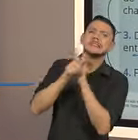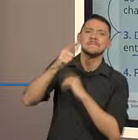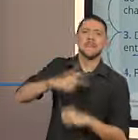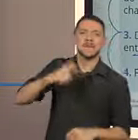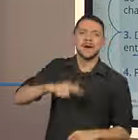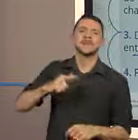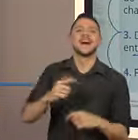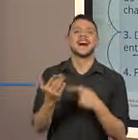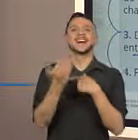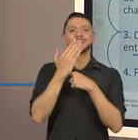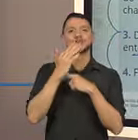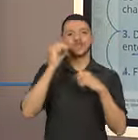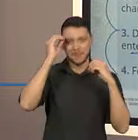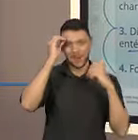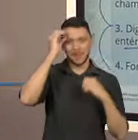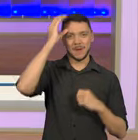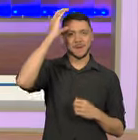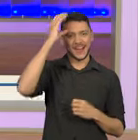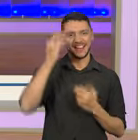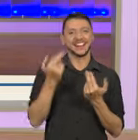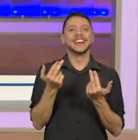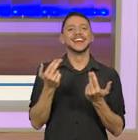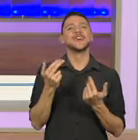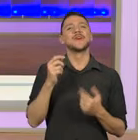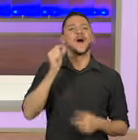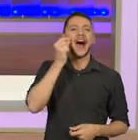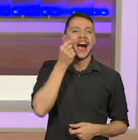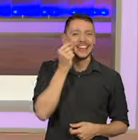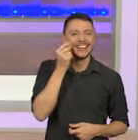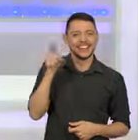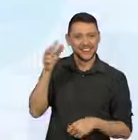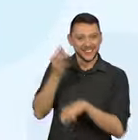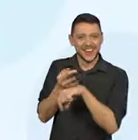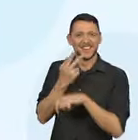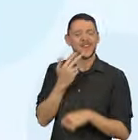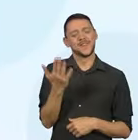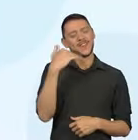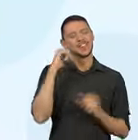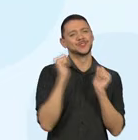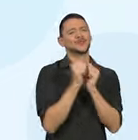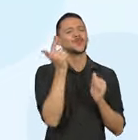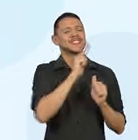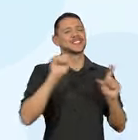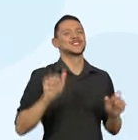né? Vem comigo que é sucesso. Vamos lá. Avançando.